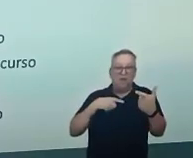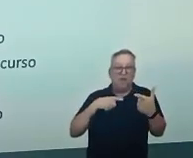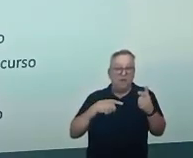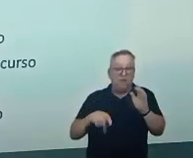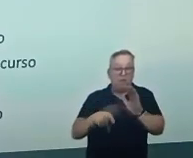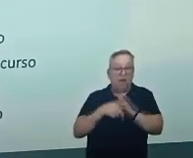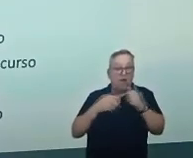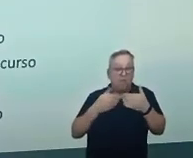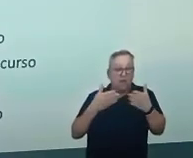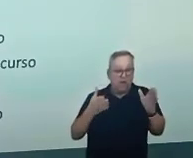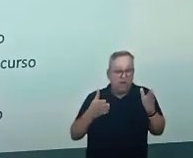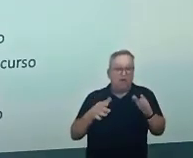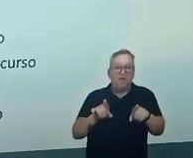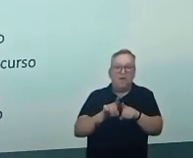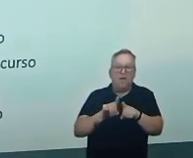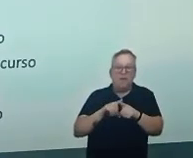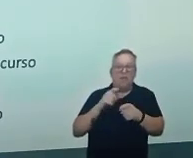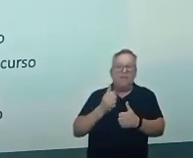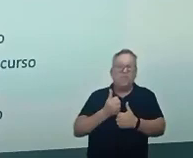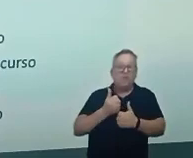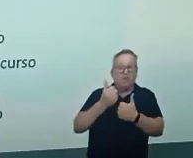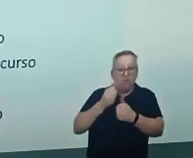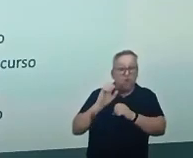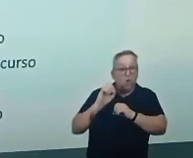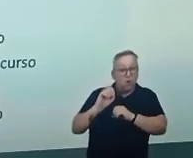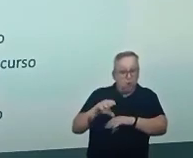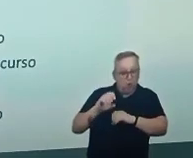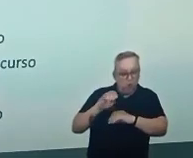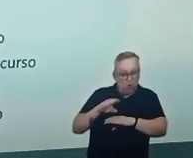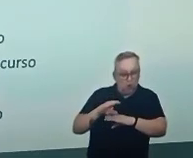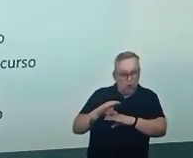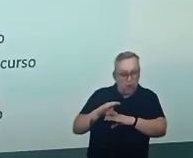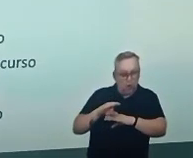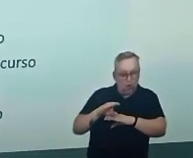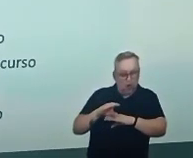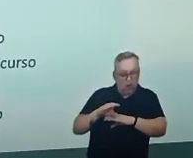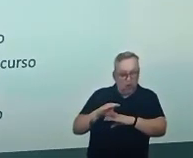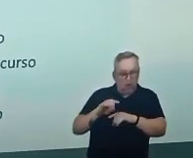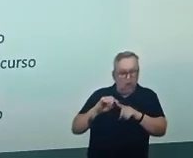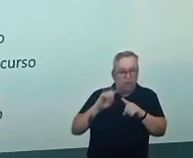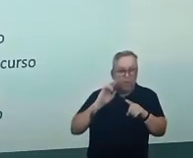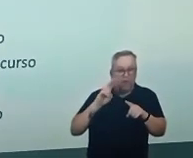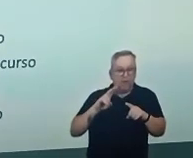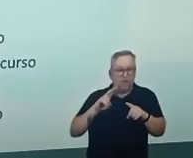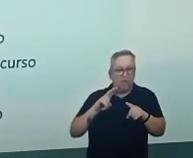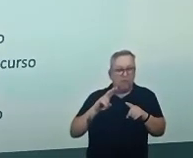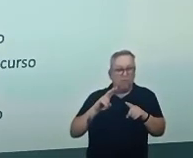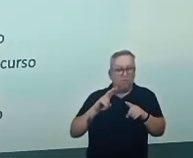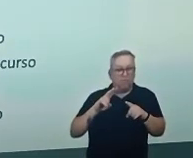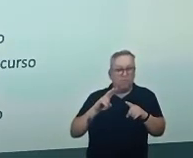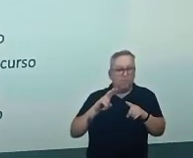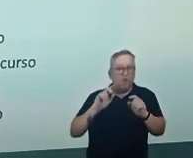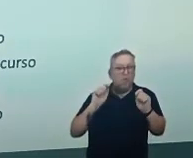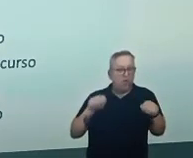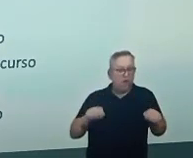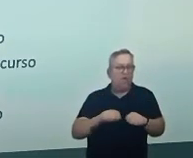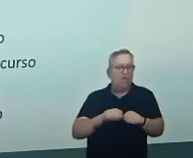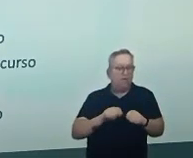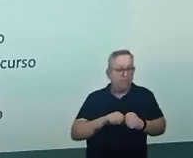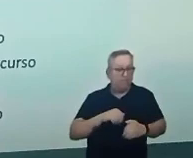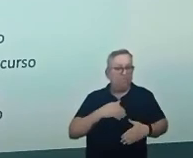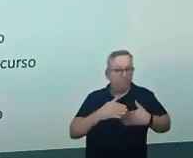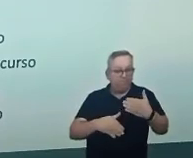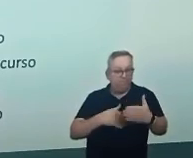abertos, e para a diretoria de ensino fazer uma conferência final antes de que a gente possa gerar, de fato, o processo